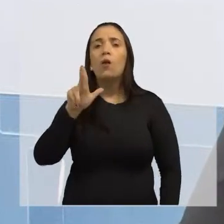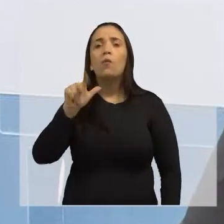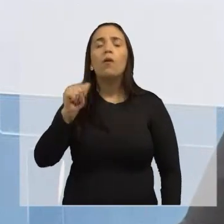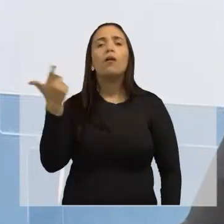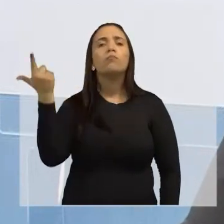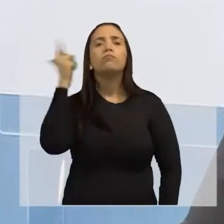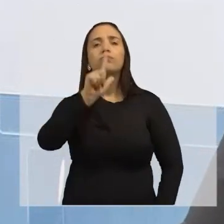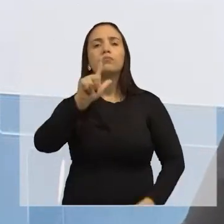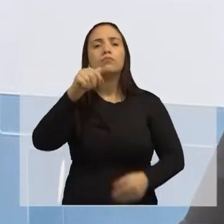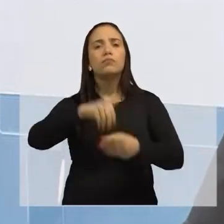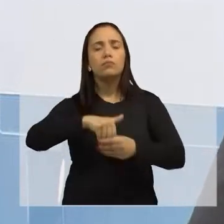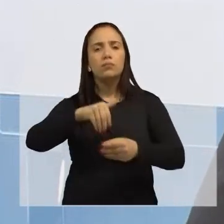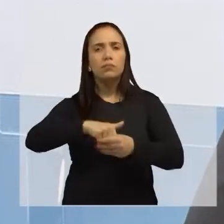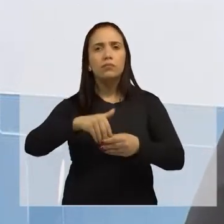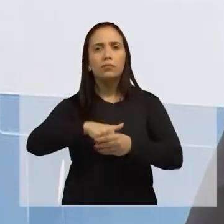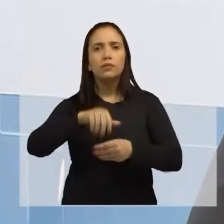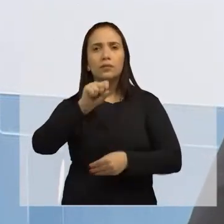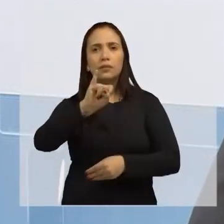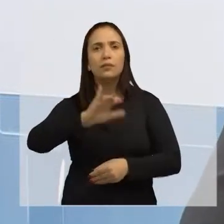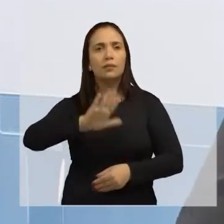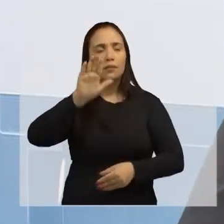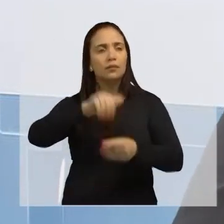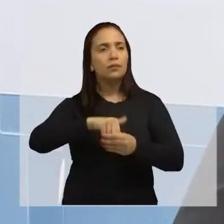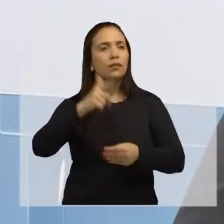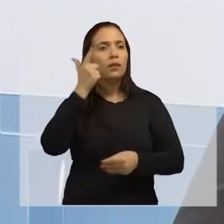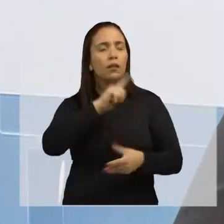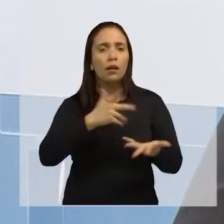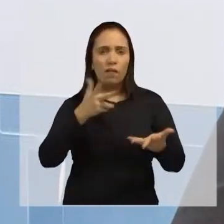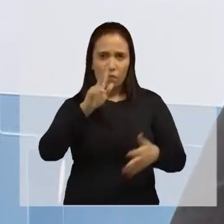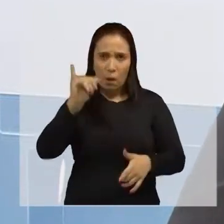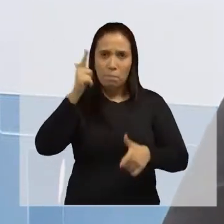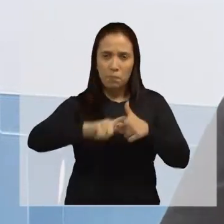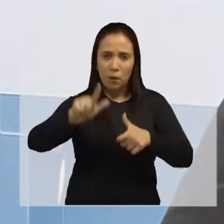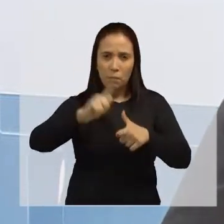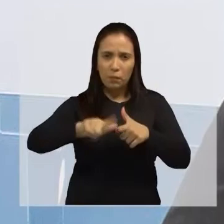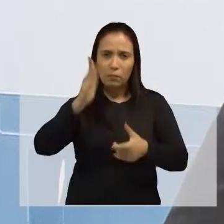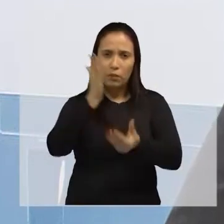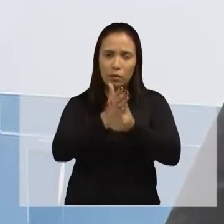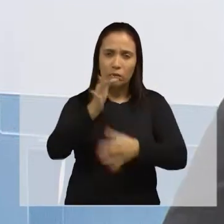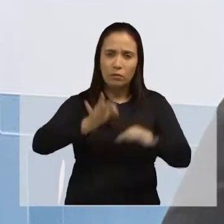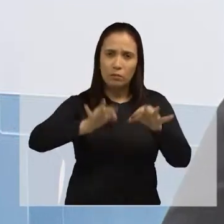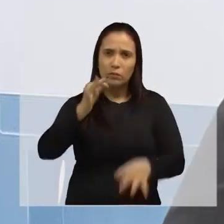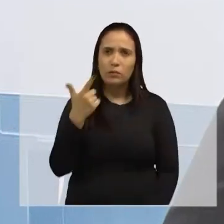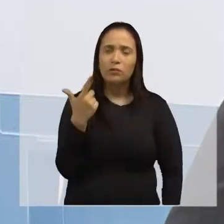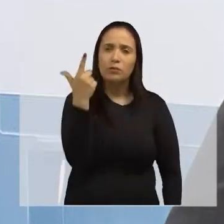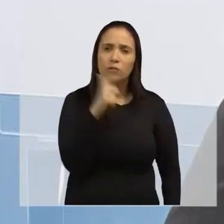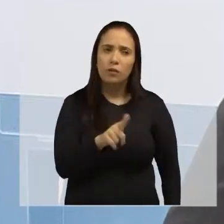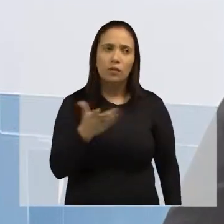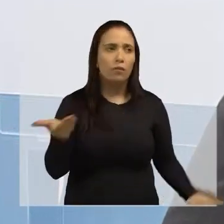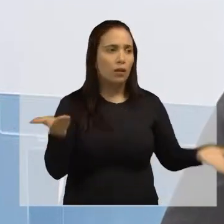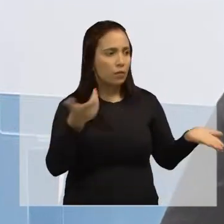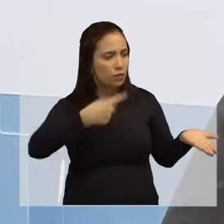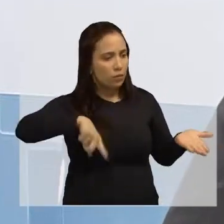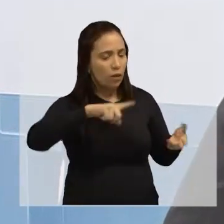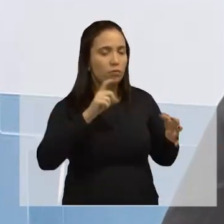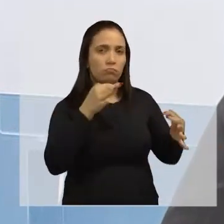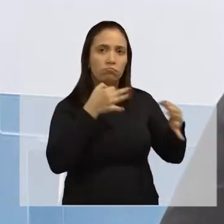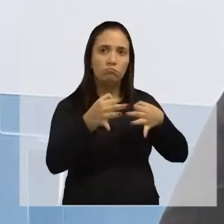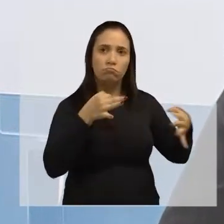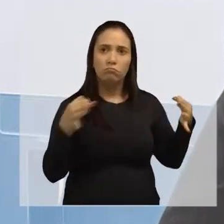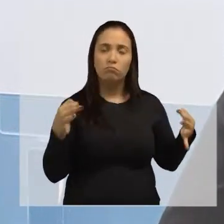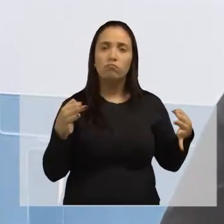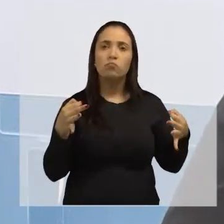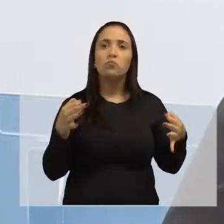ele vai... Se Lula ganhar a eleição, qual o impasse que vai ser criado no país? No momento que a gente já discutiu aqui para encerrar, que nós vivemos um